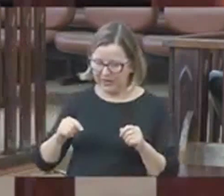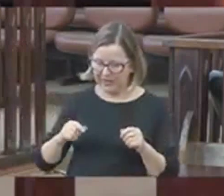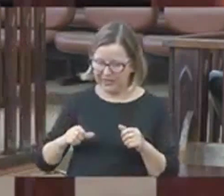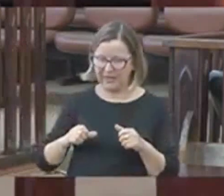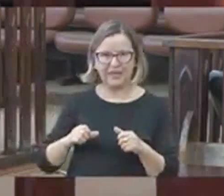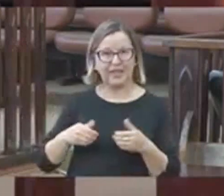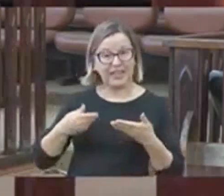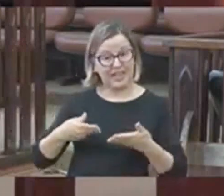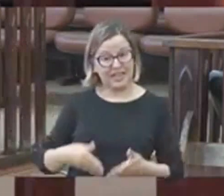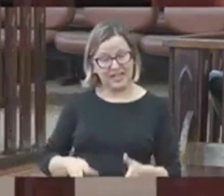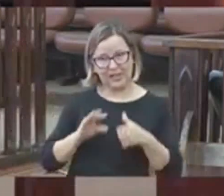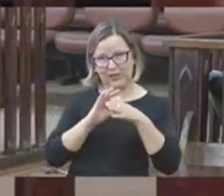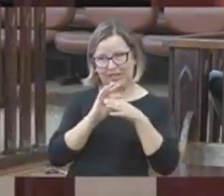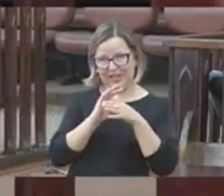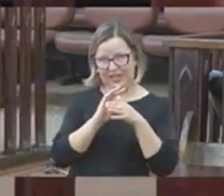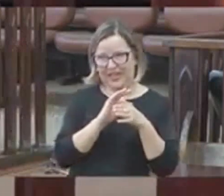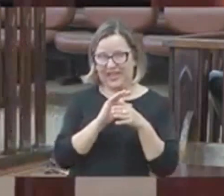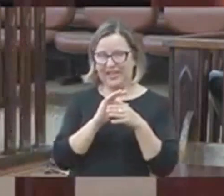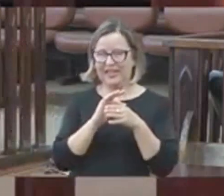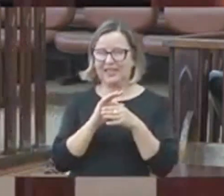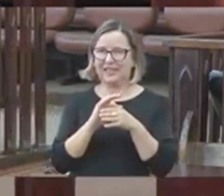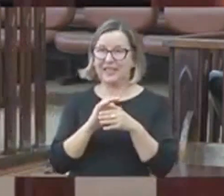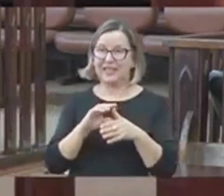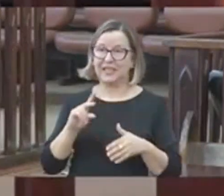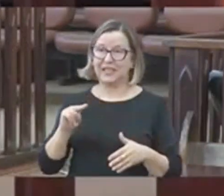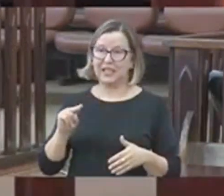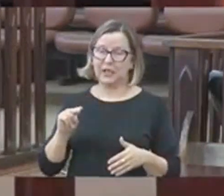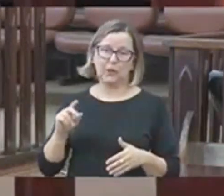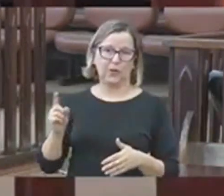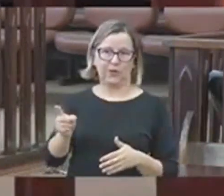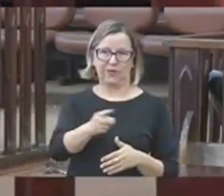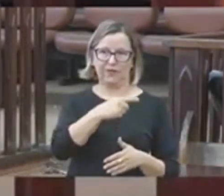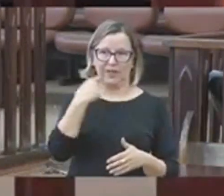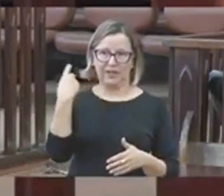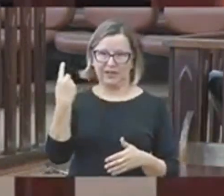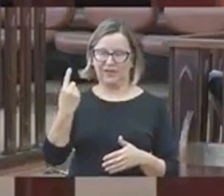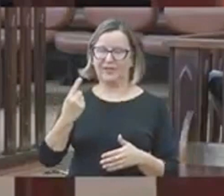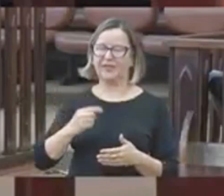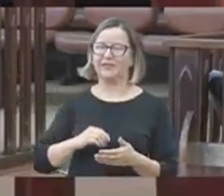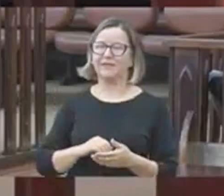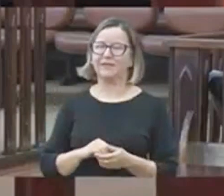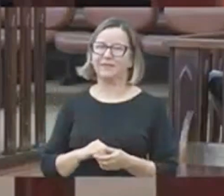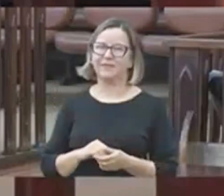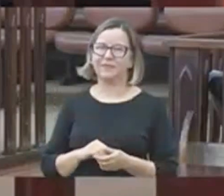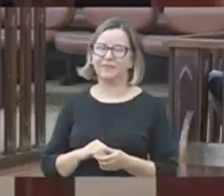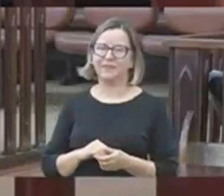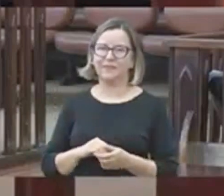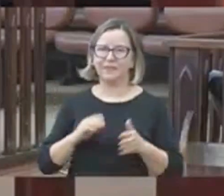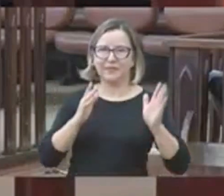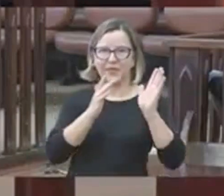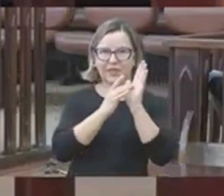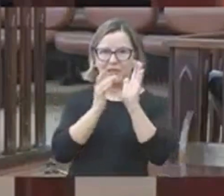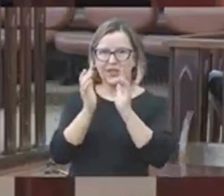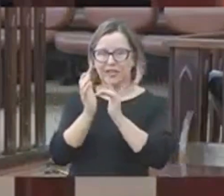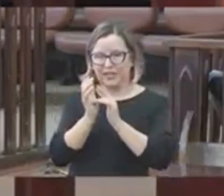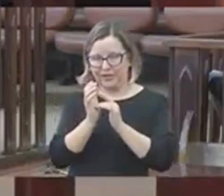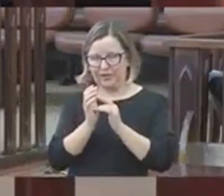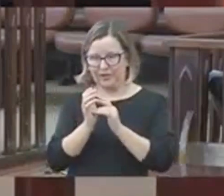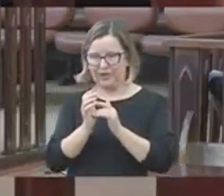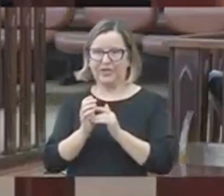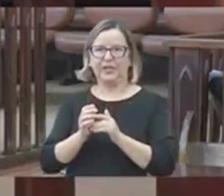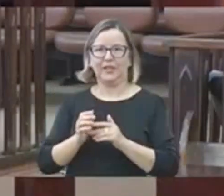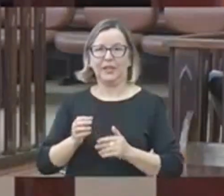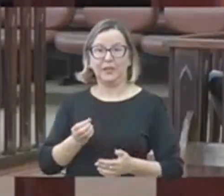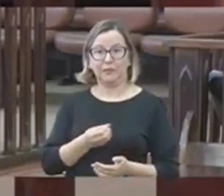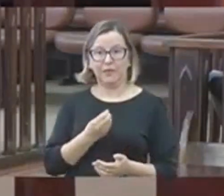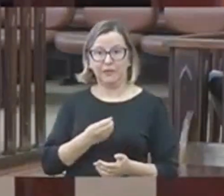carne, Ele assumiu a nossa forma. O texto de Filipenses diz isso. Ele assumiu a nossa realidade,